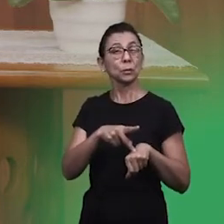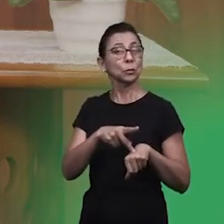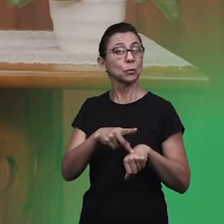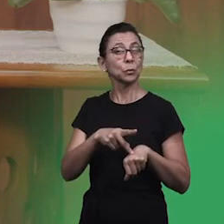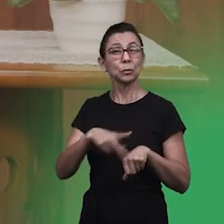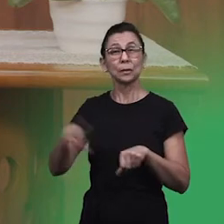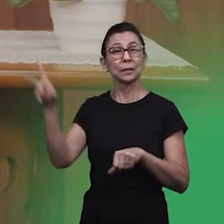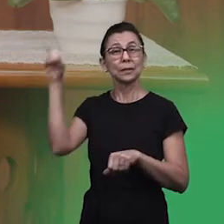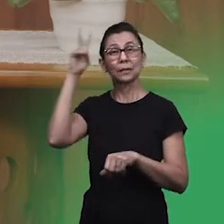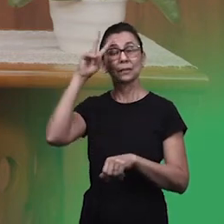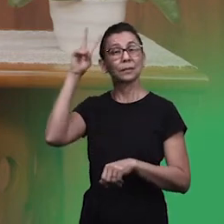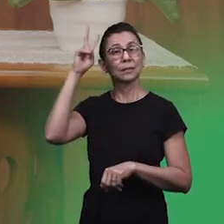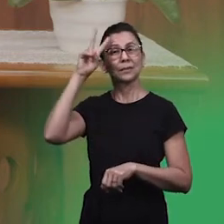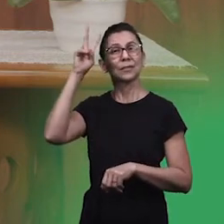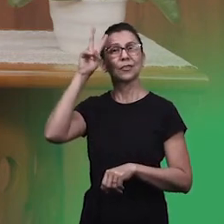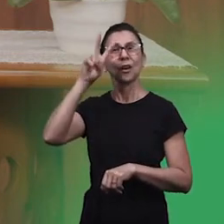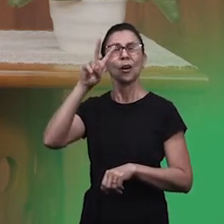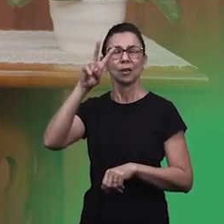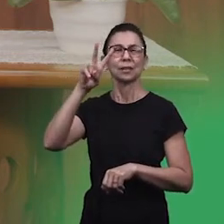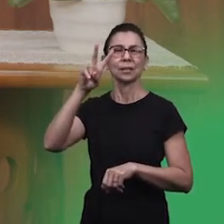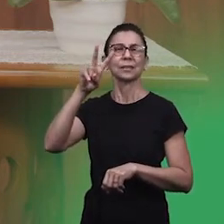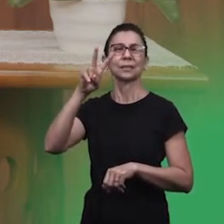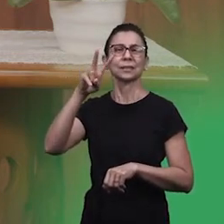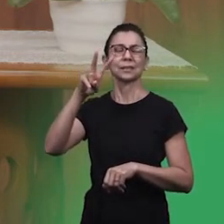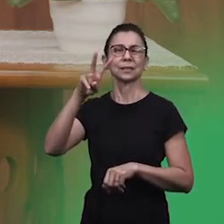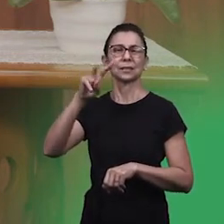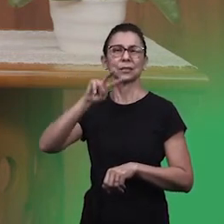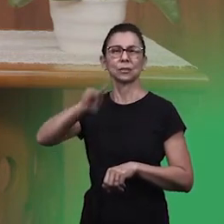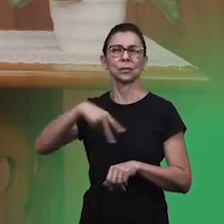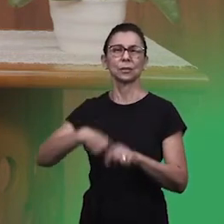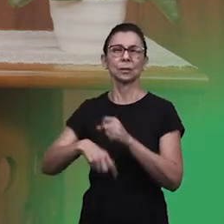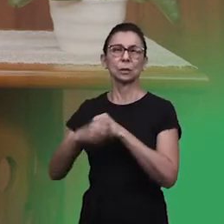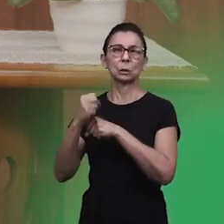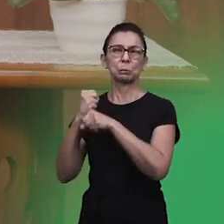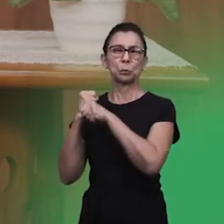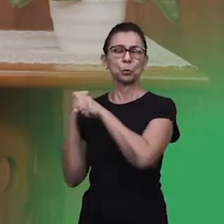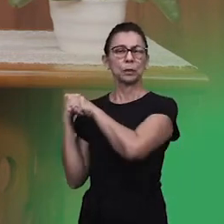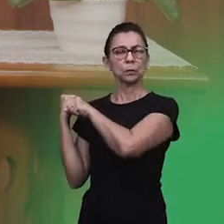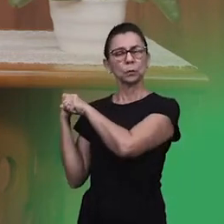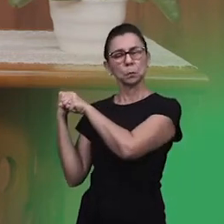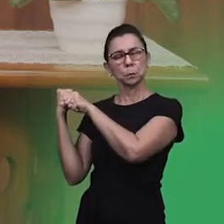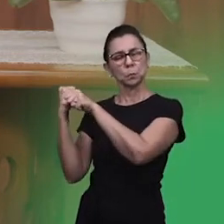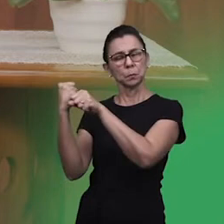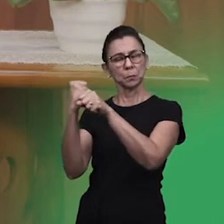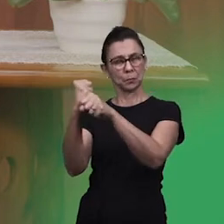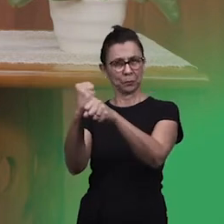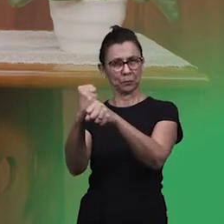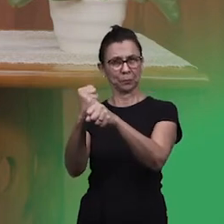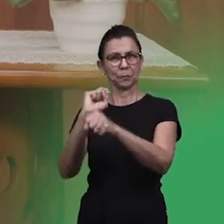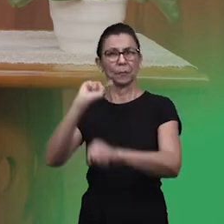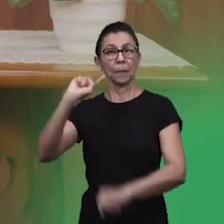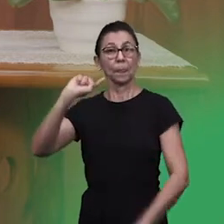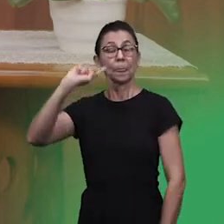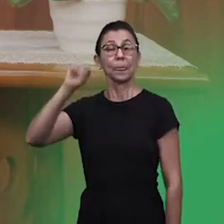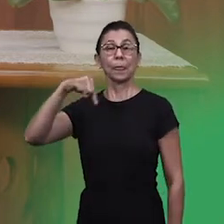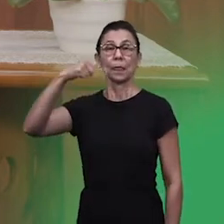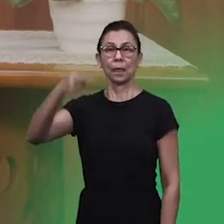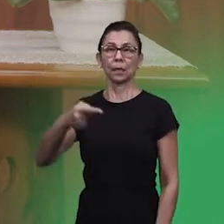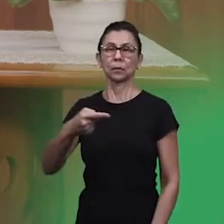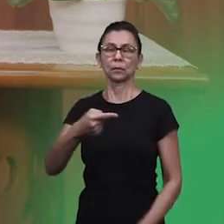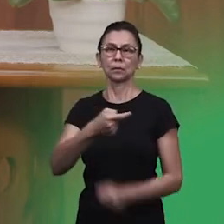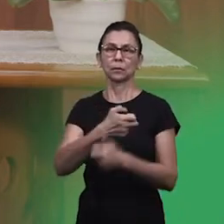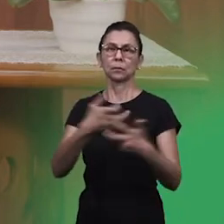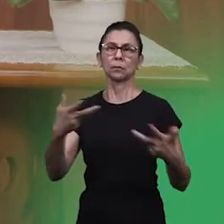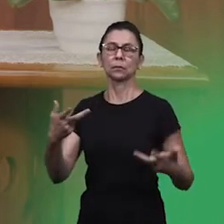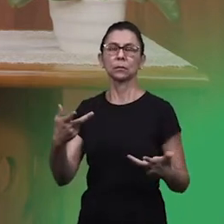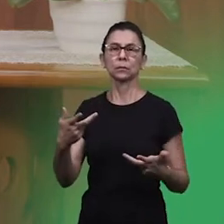história que falamos aqui, desses 2000 anos, agora, depois dessas coisas, olhei